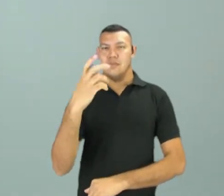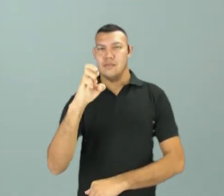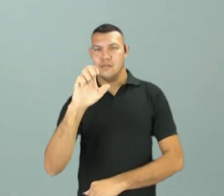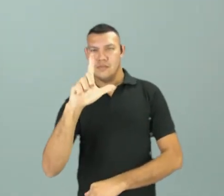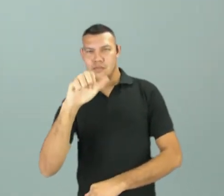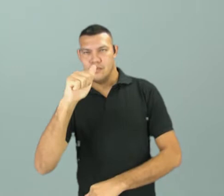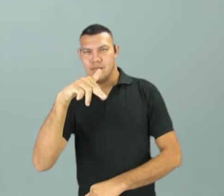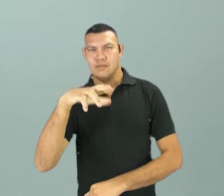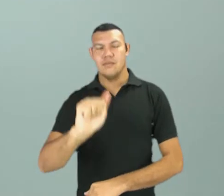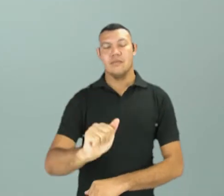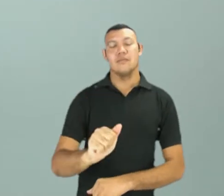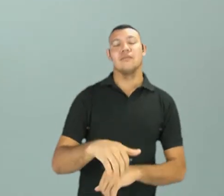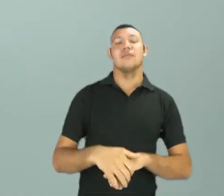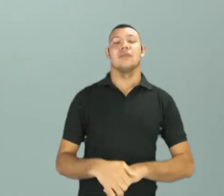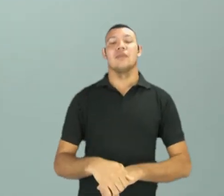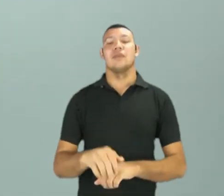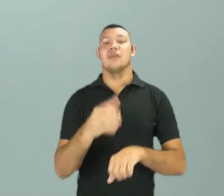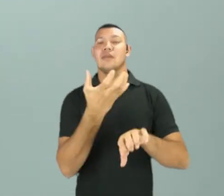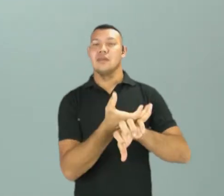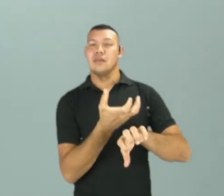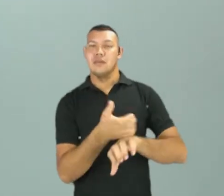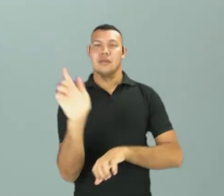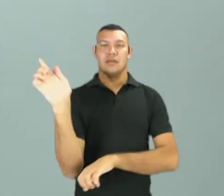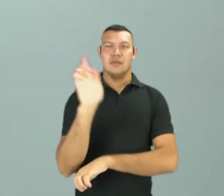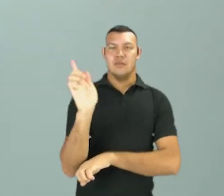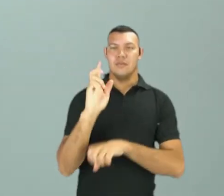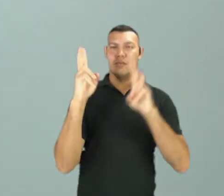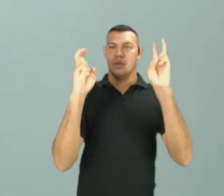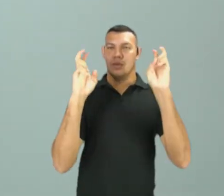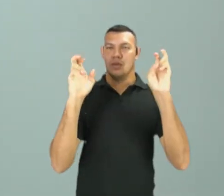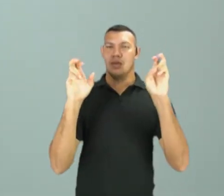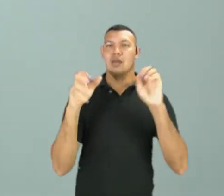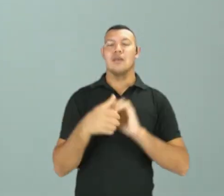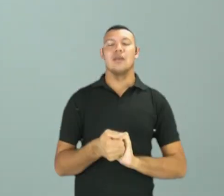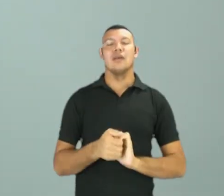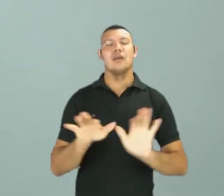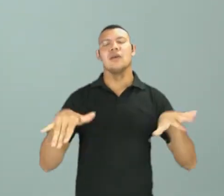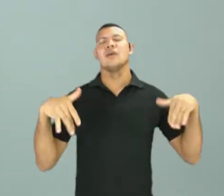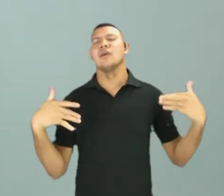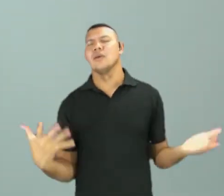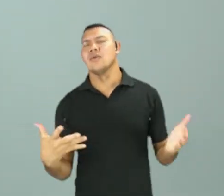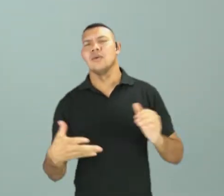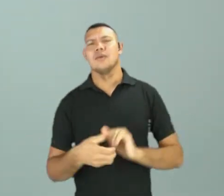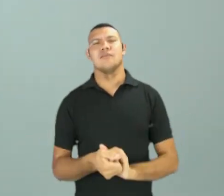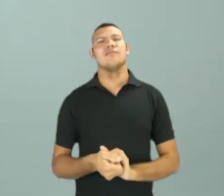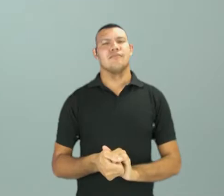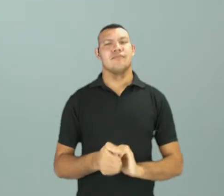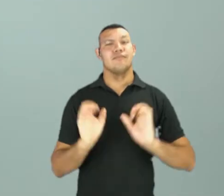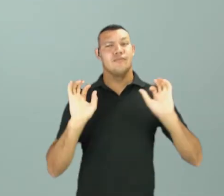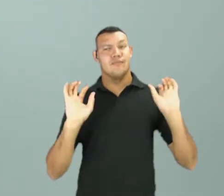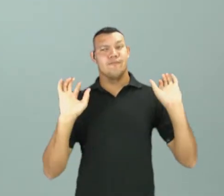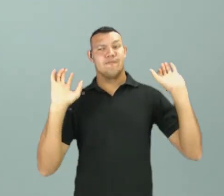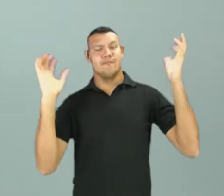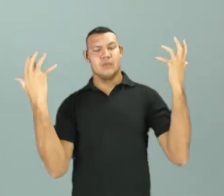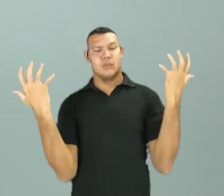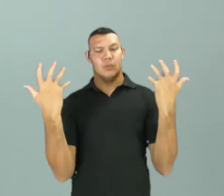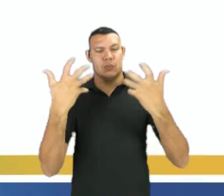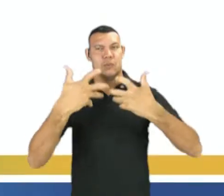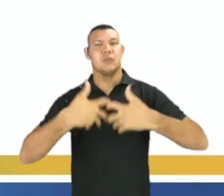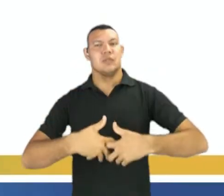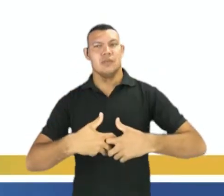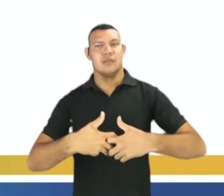de Educação. O nosso tema de hoje, nós vamos falar sobre a interferência climática nas formações